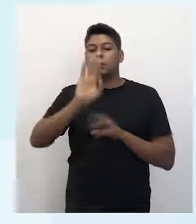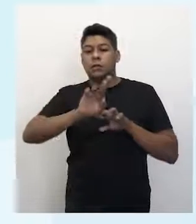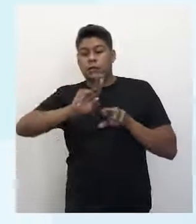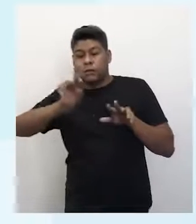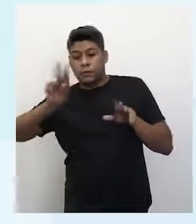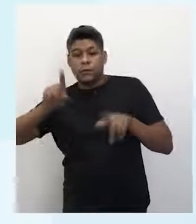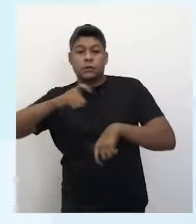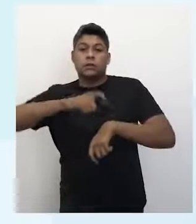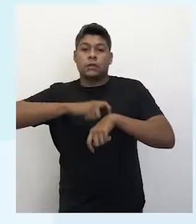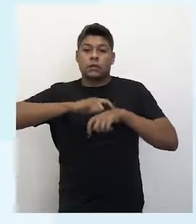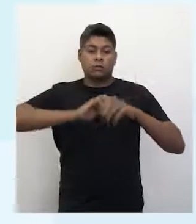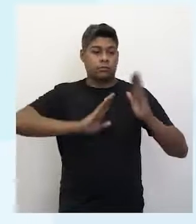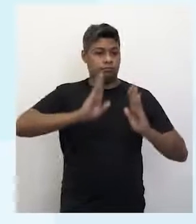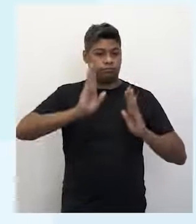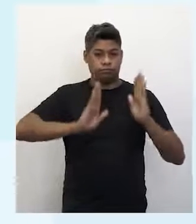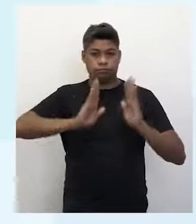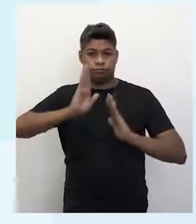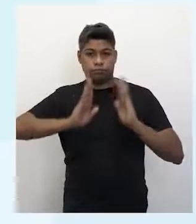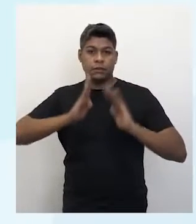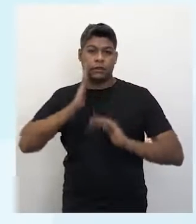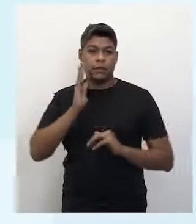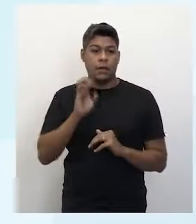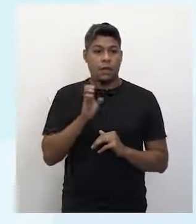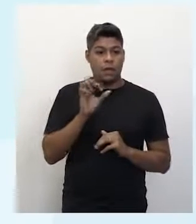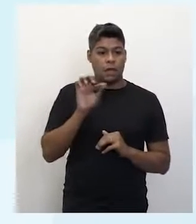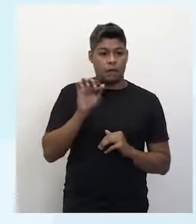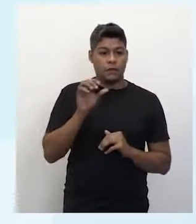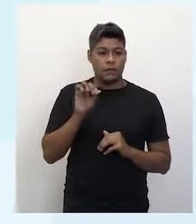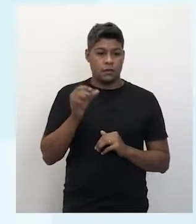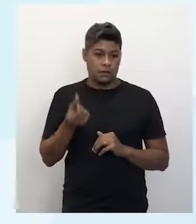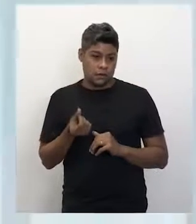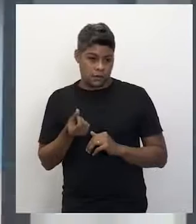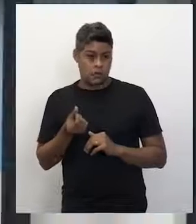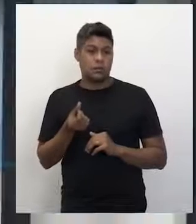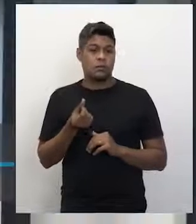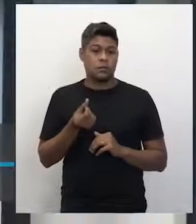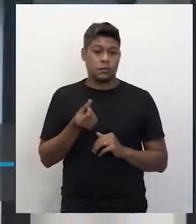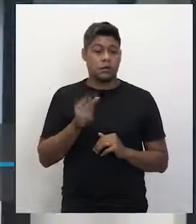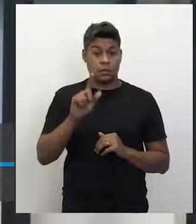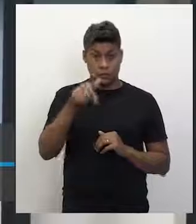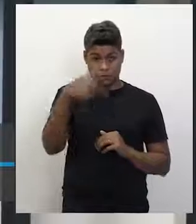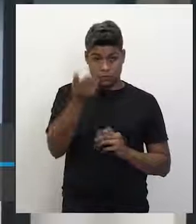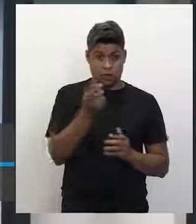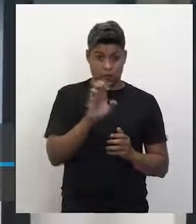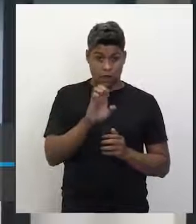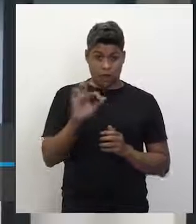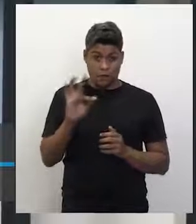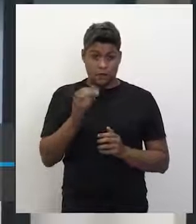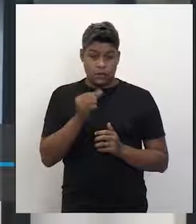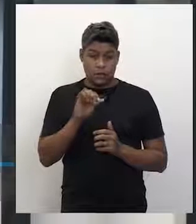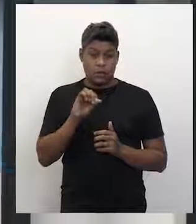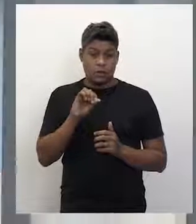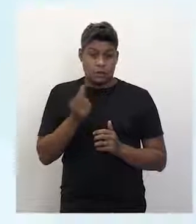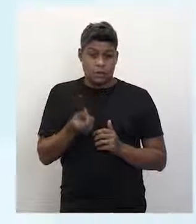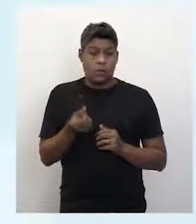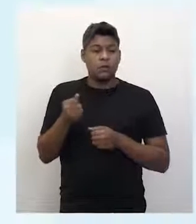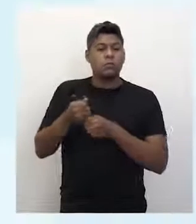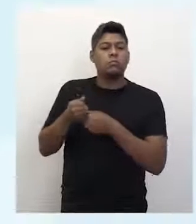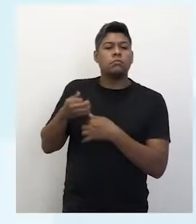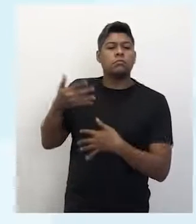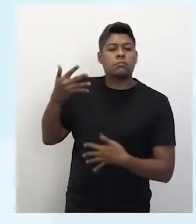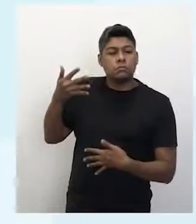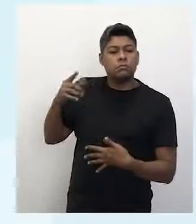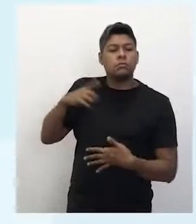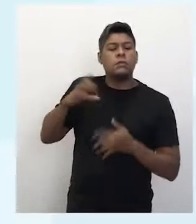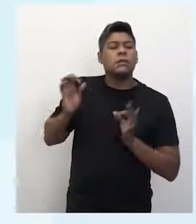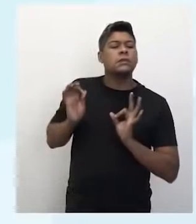diferentes épocas. Então, estamos começando com o EF06, na próxima aula a gente já entra no EF07, tá? Me conta aqui pelo chat, e eu